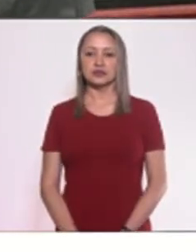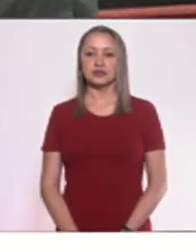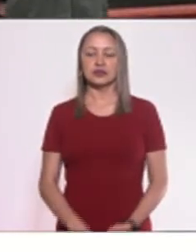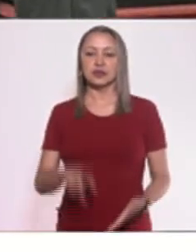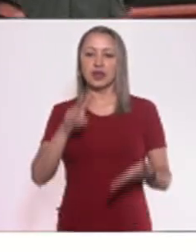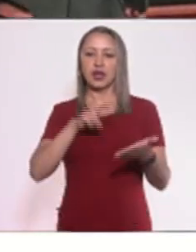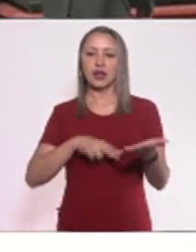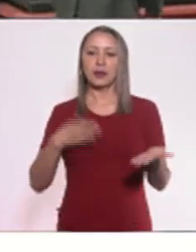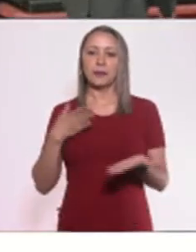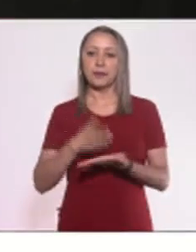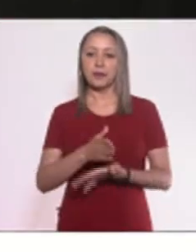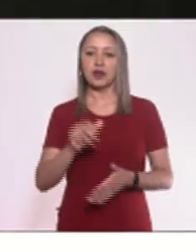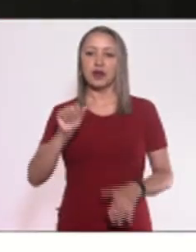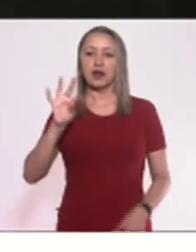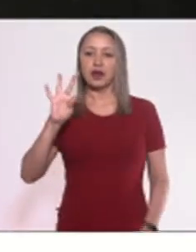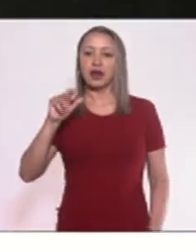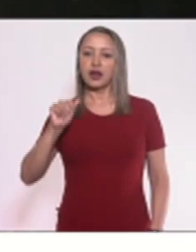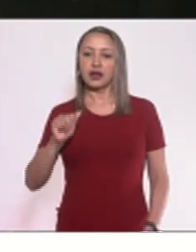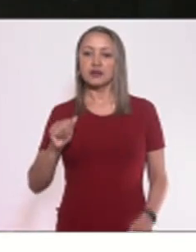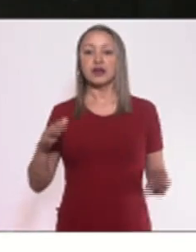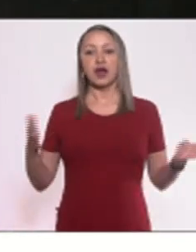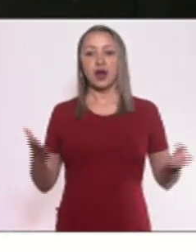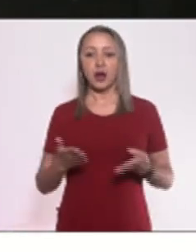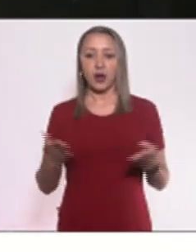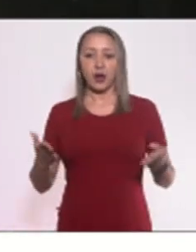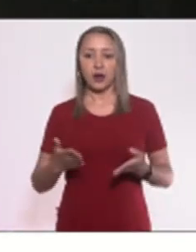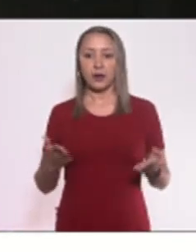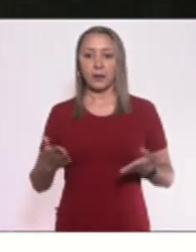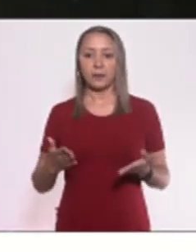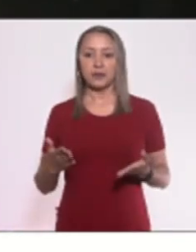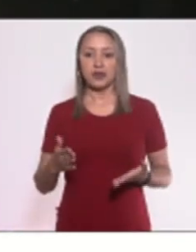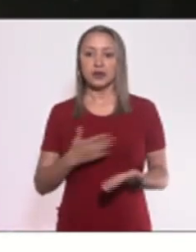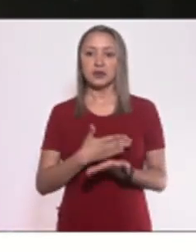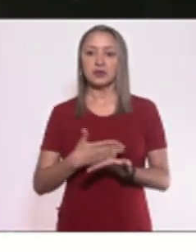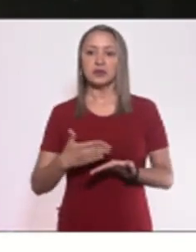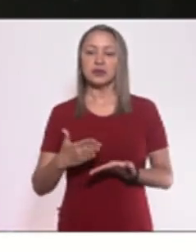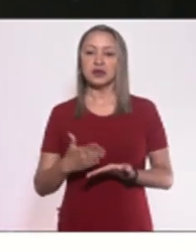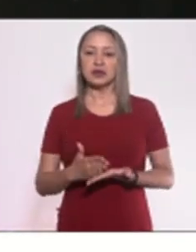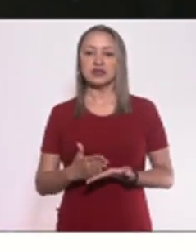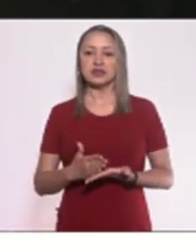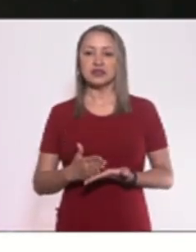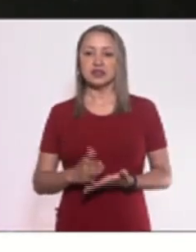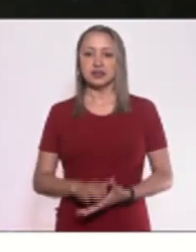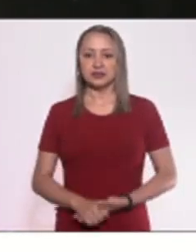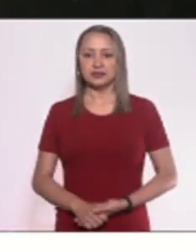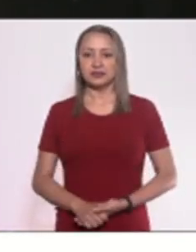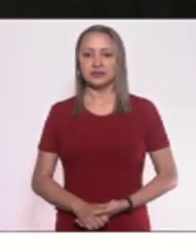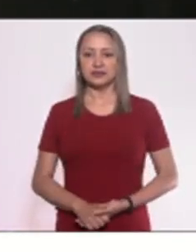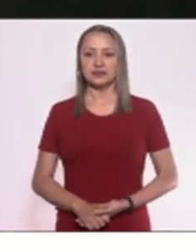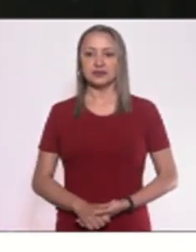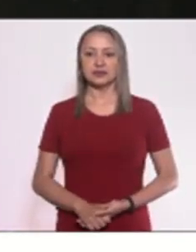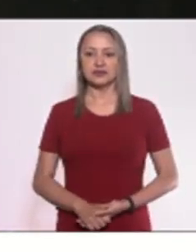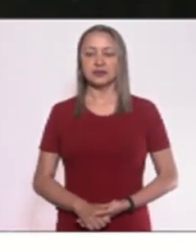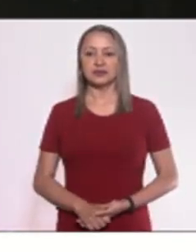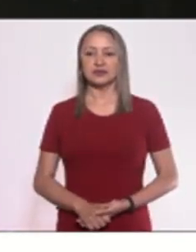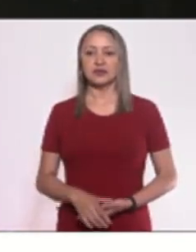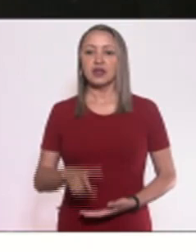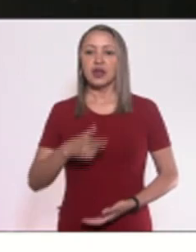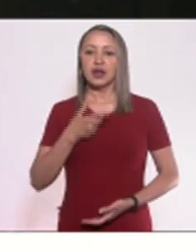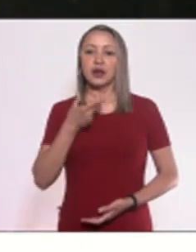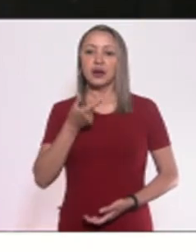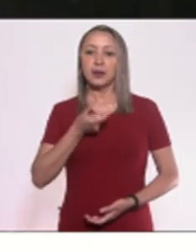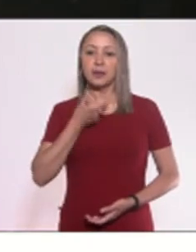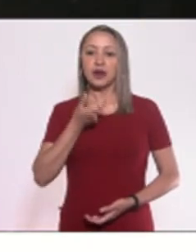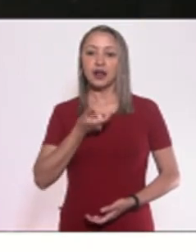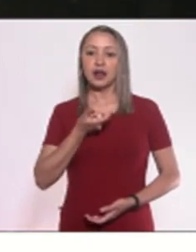Lida e aprovada a ata, agora sim, passa-se ao expediente inicial. Com a